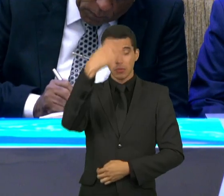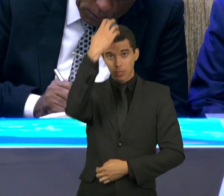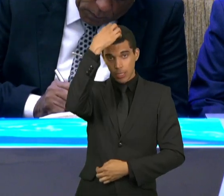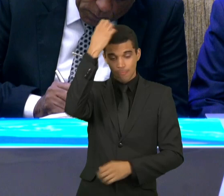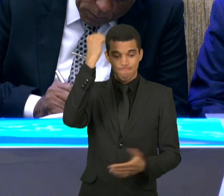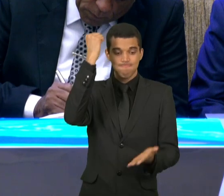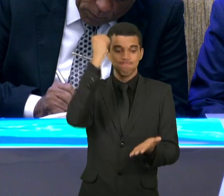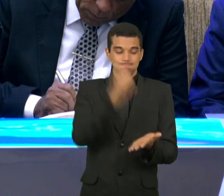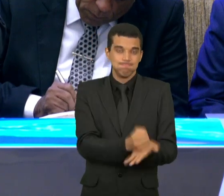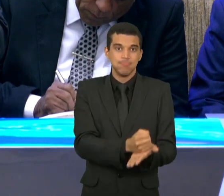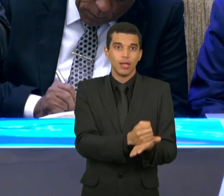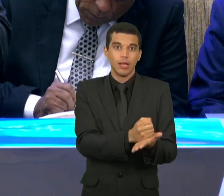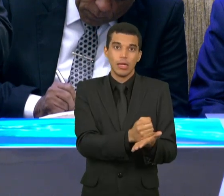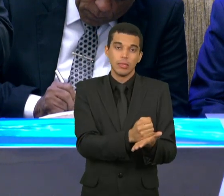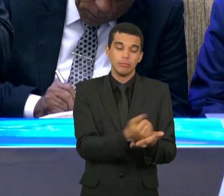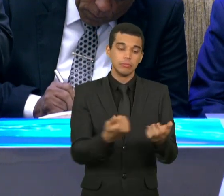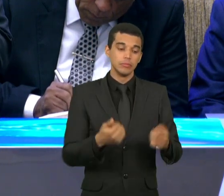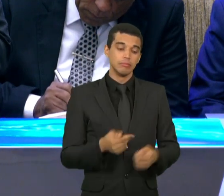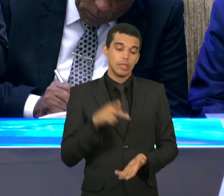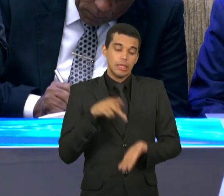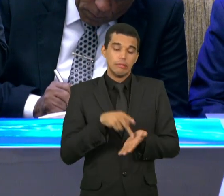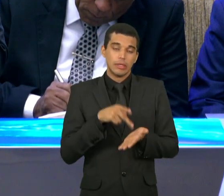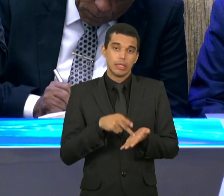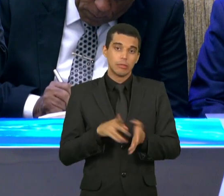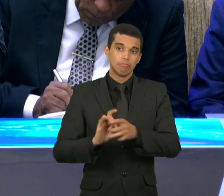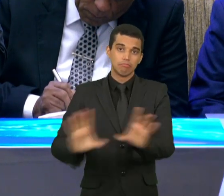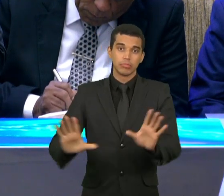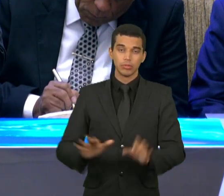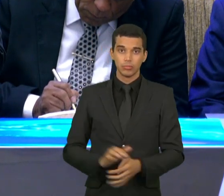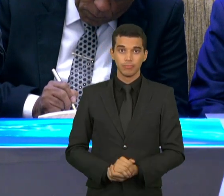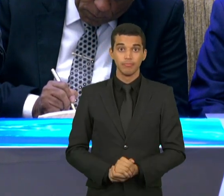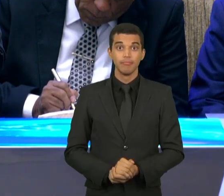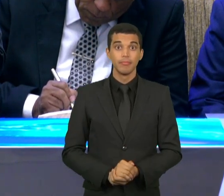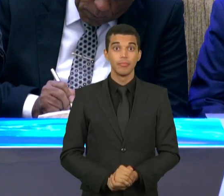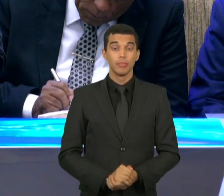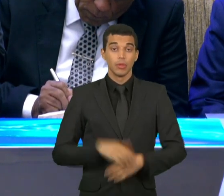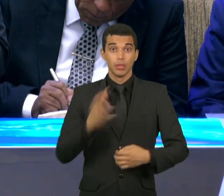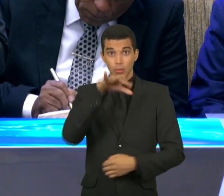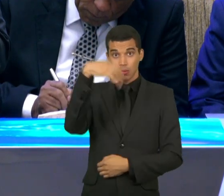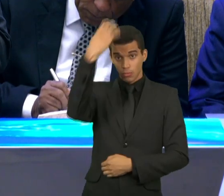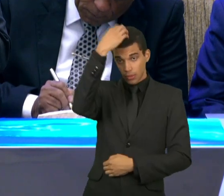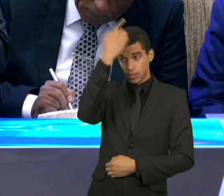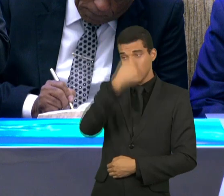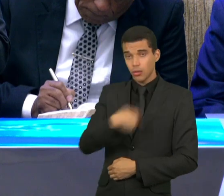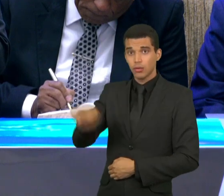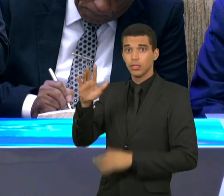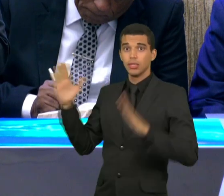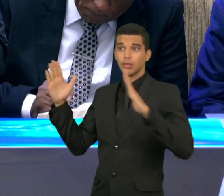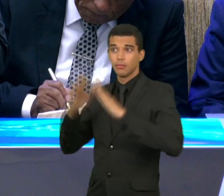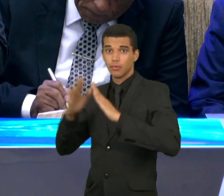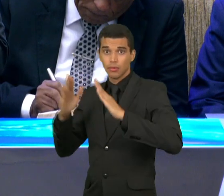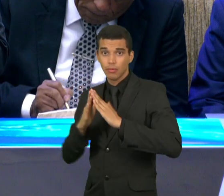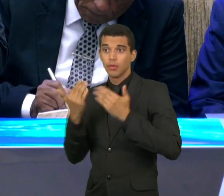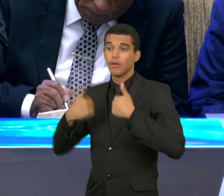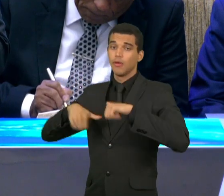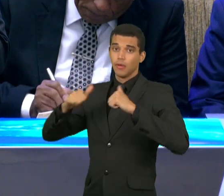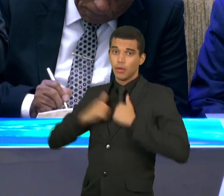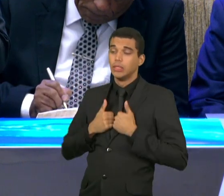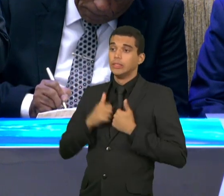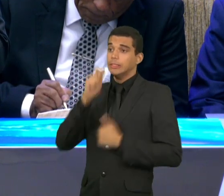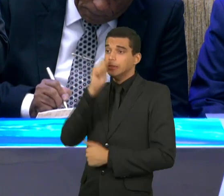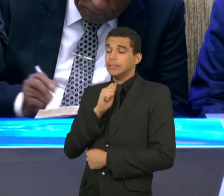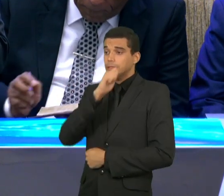Daniel. Então o rei dirigiu-se para o seu palácio e passou a noite em jejum, e não deixou trazer à sua